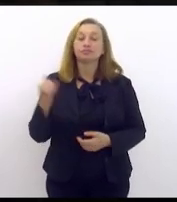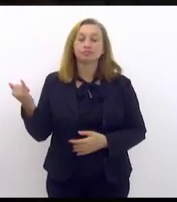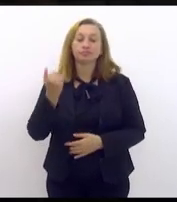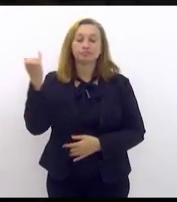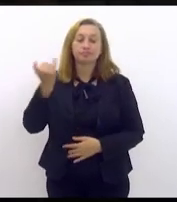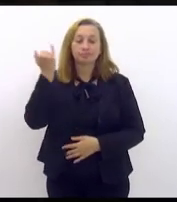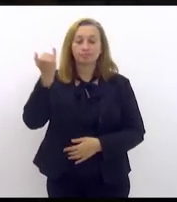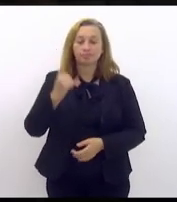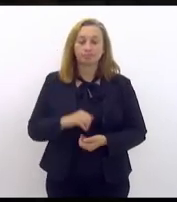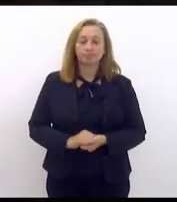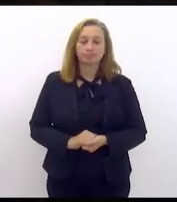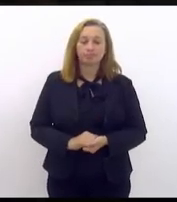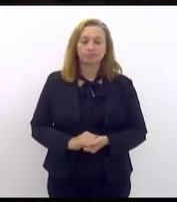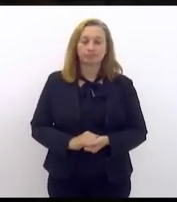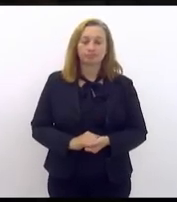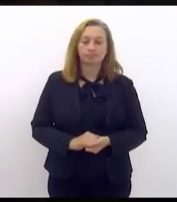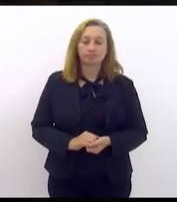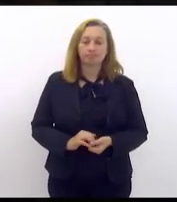importantíssimos.